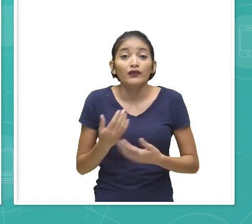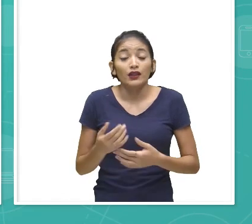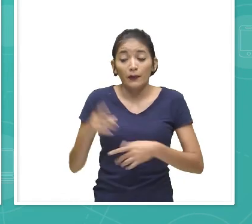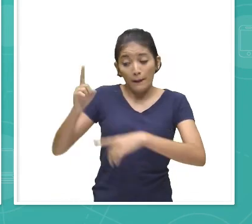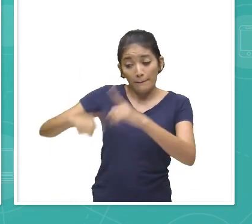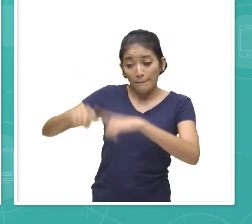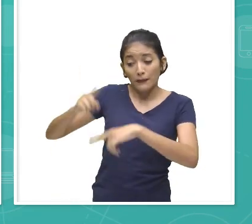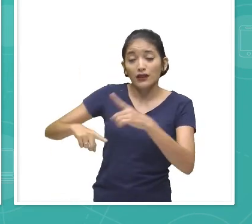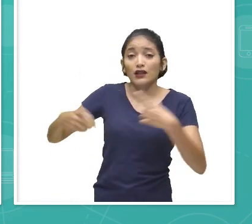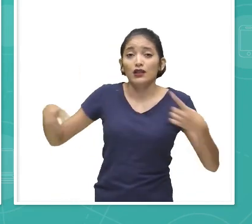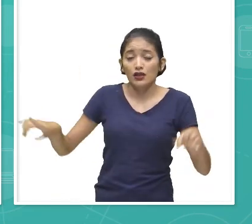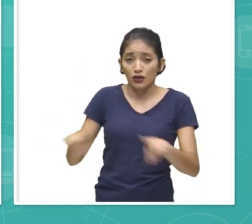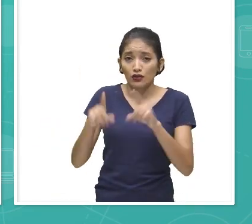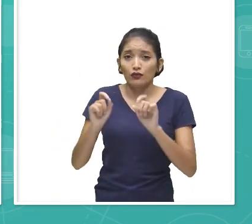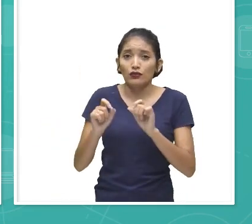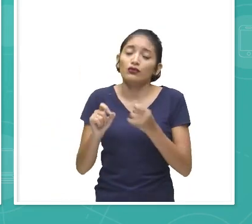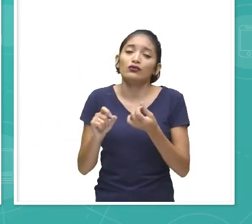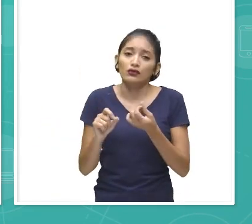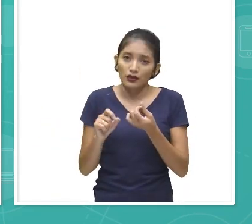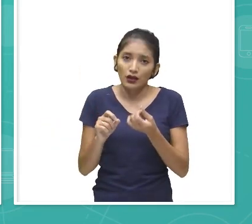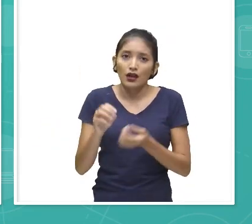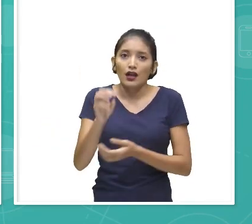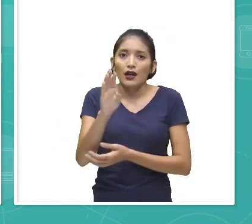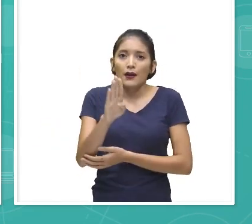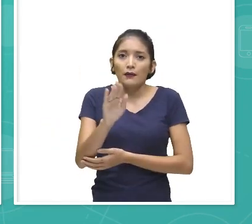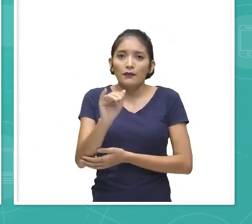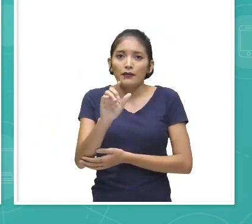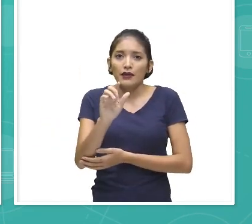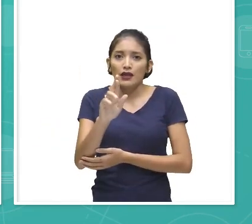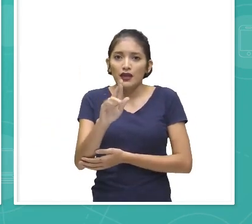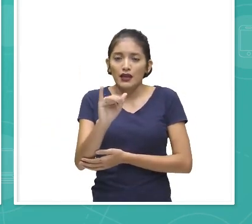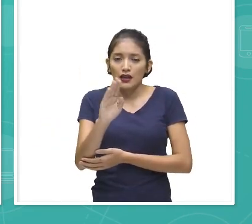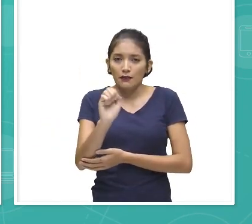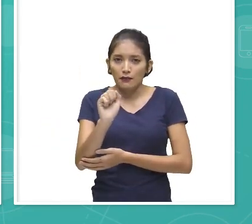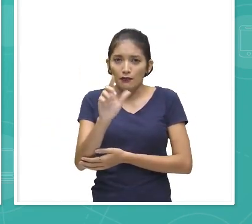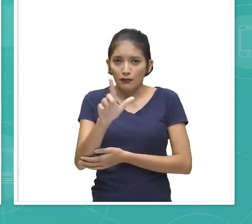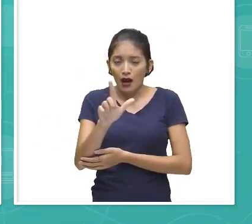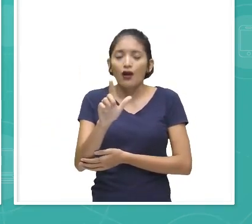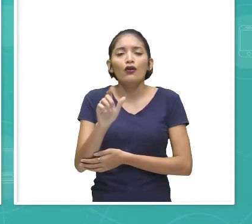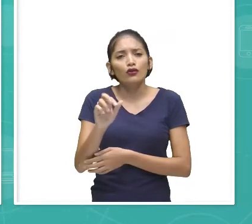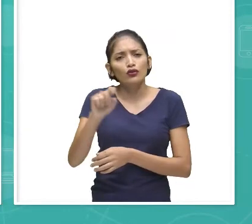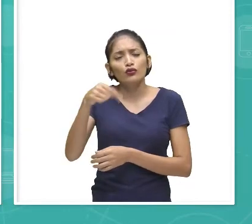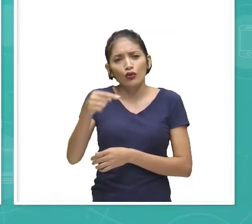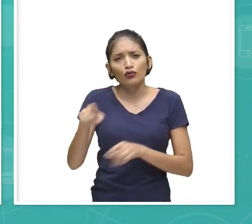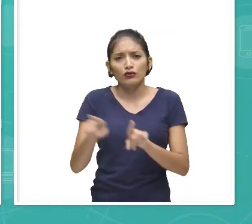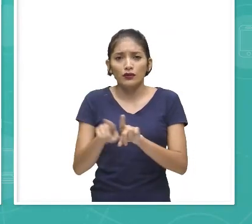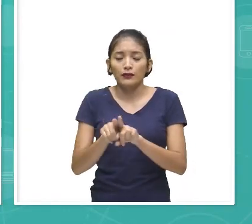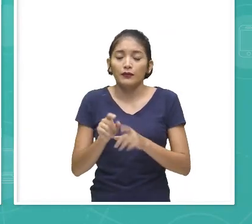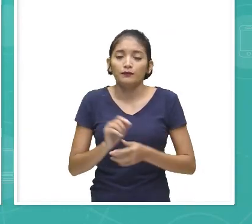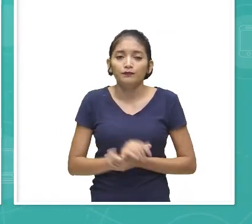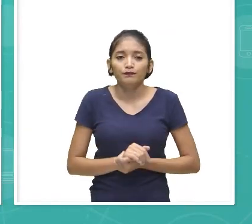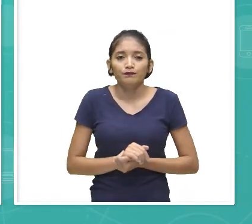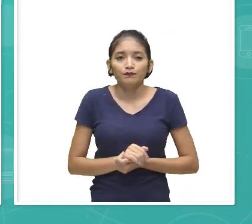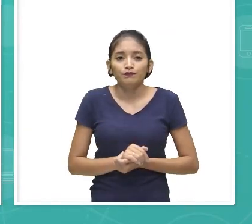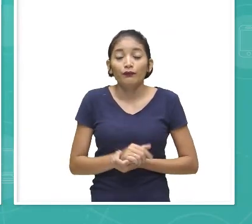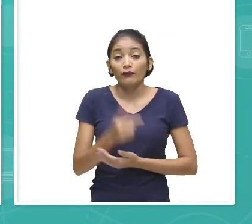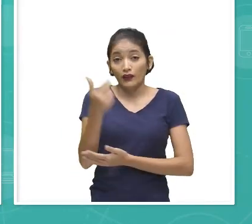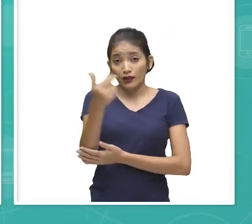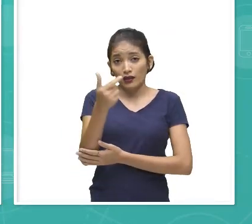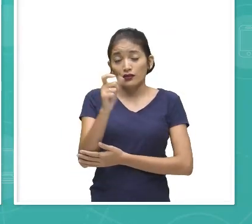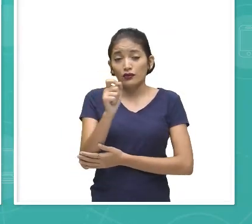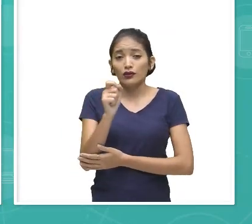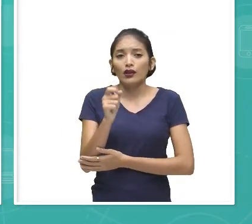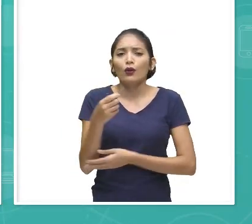instrumentos musicais como o berimbau e a cuíca. Vamos agora à nossa segunda questão. De que maneira